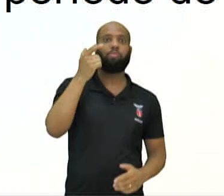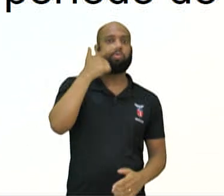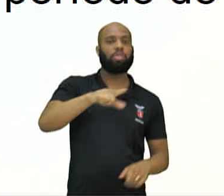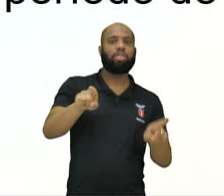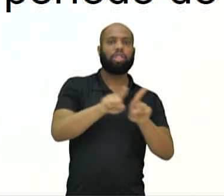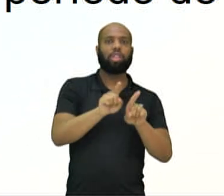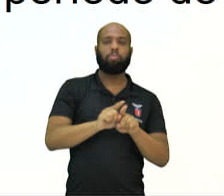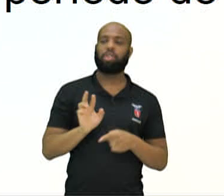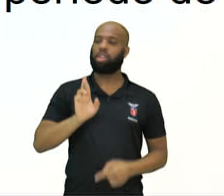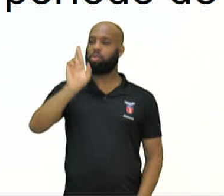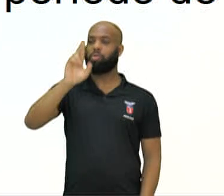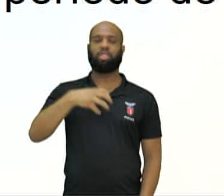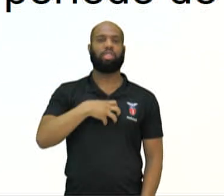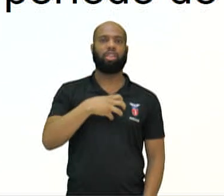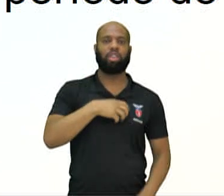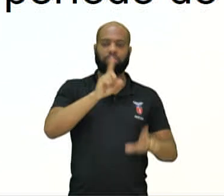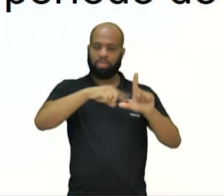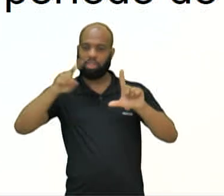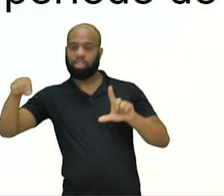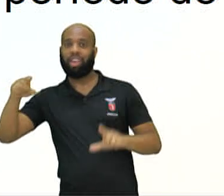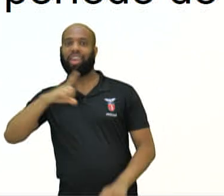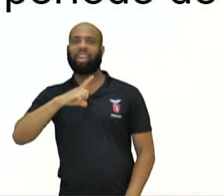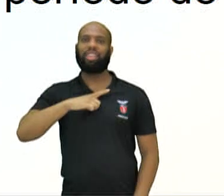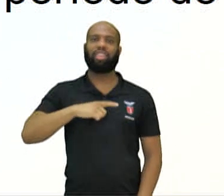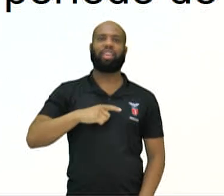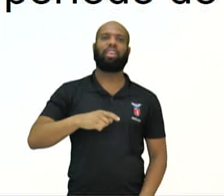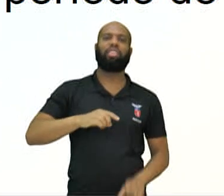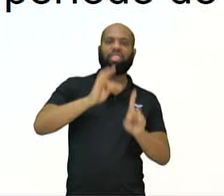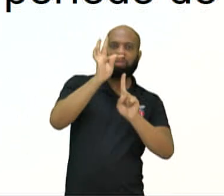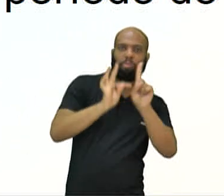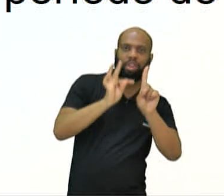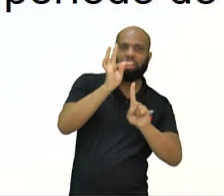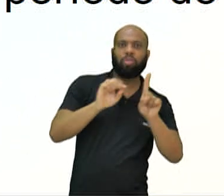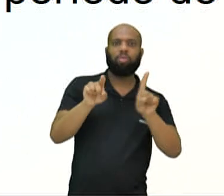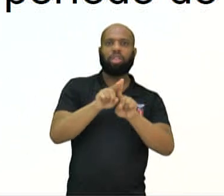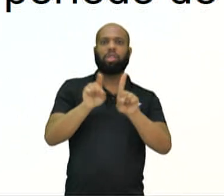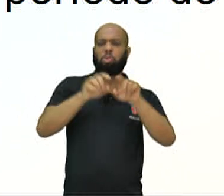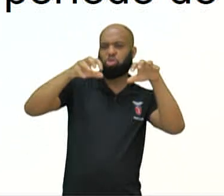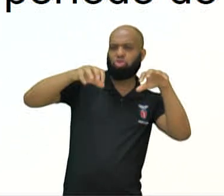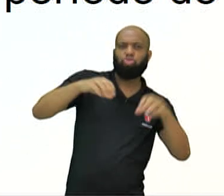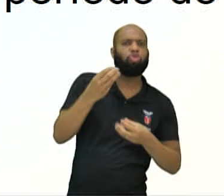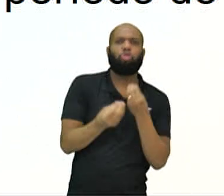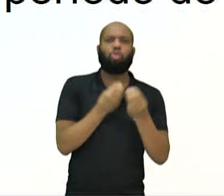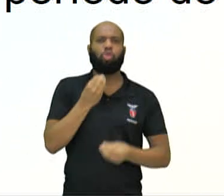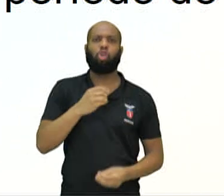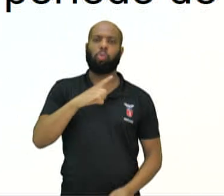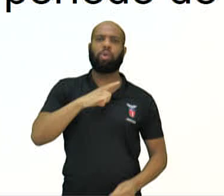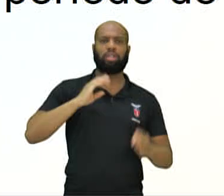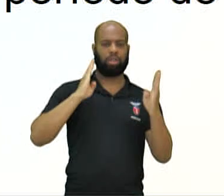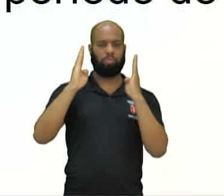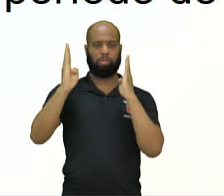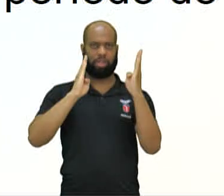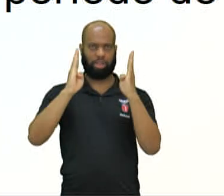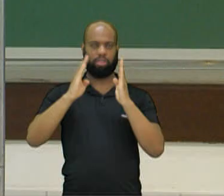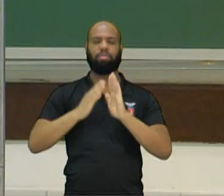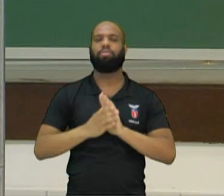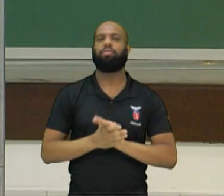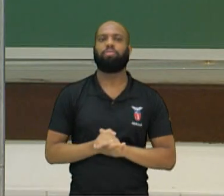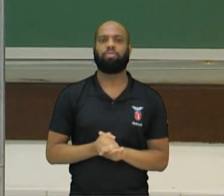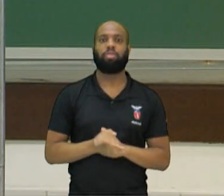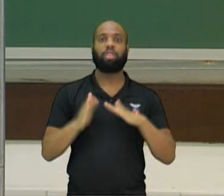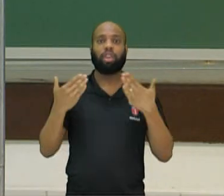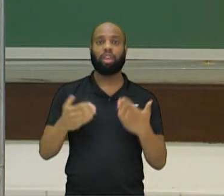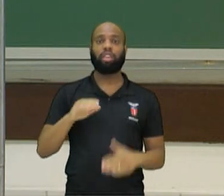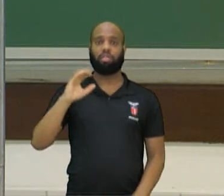representar graficamente as variações de temperatura e precipitação durante um determinado período de tempo. Então,